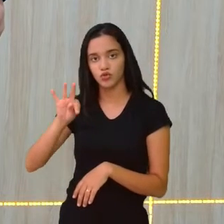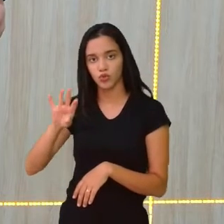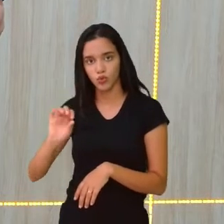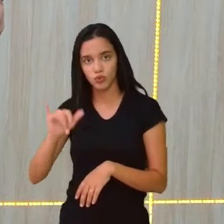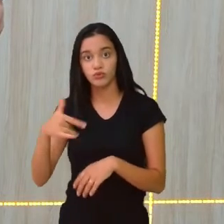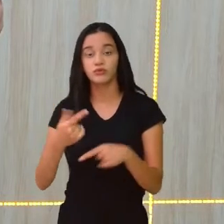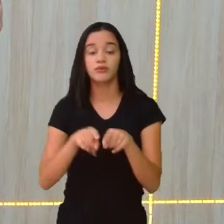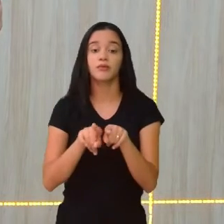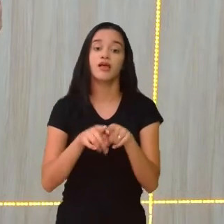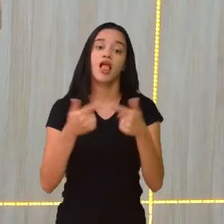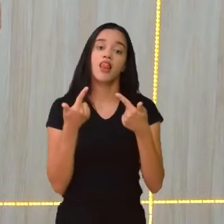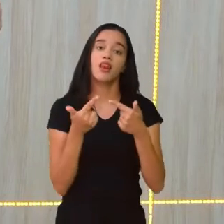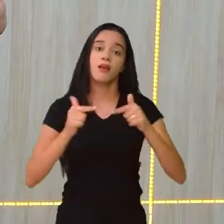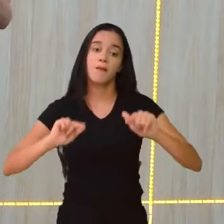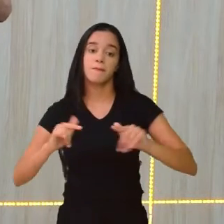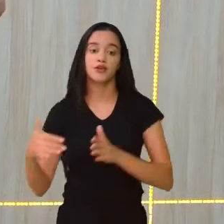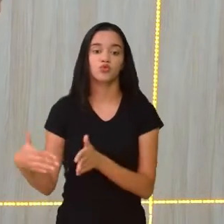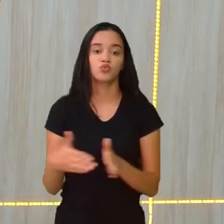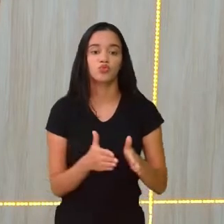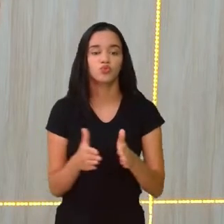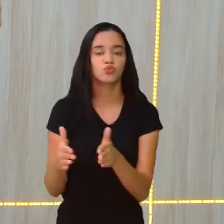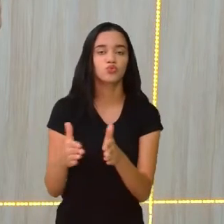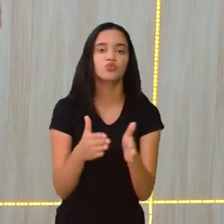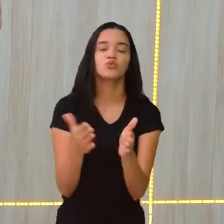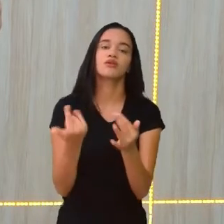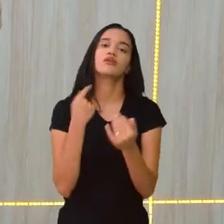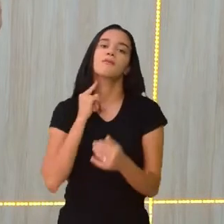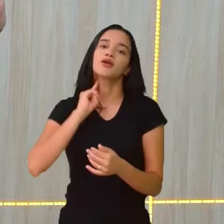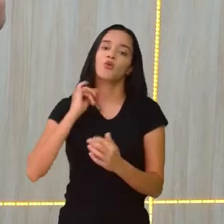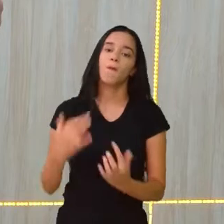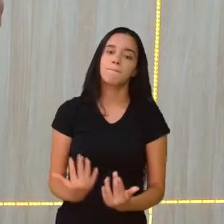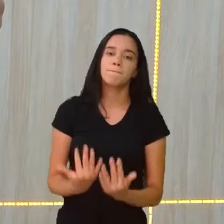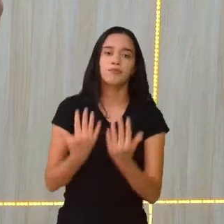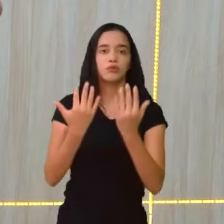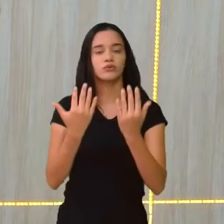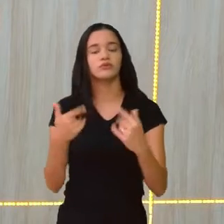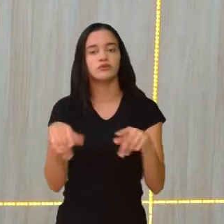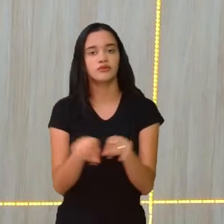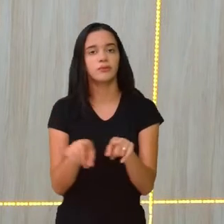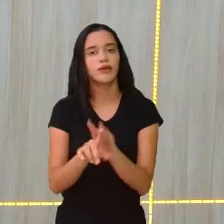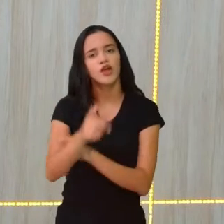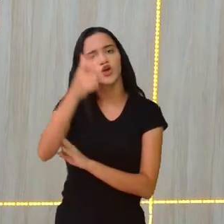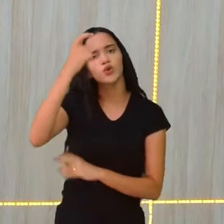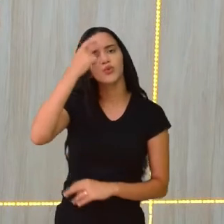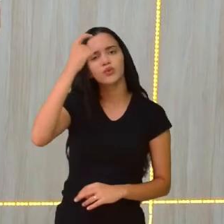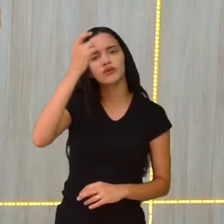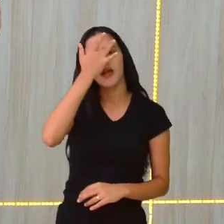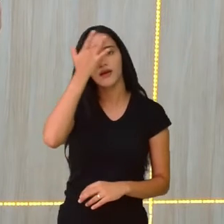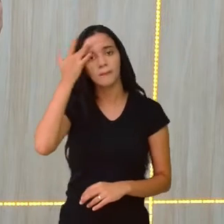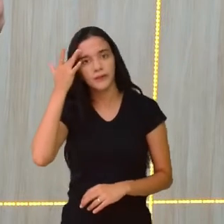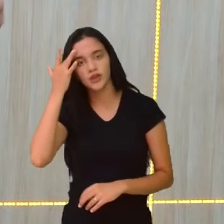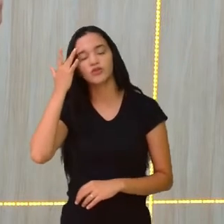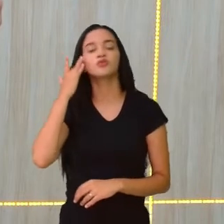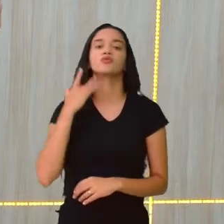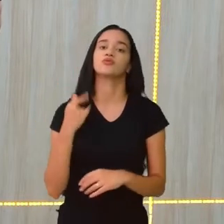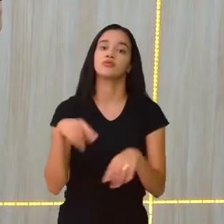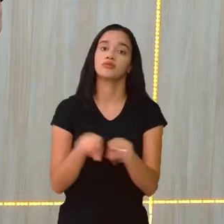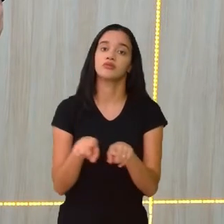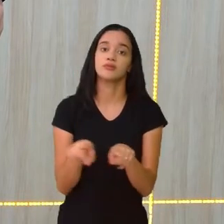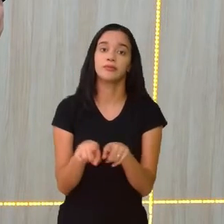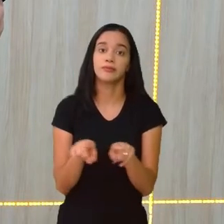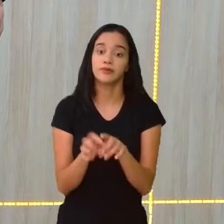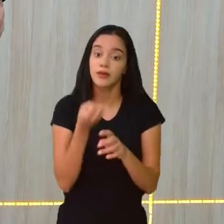da limpeza dos nossos rios, na questão de poluição, na questão de conscientização das pessoas desse bem